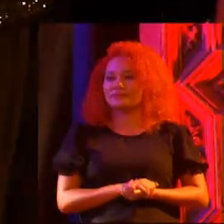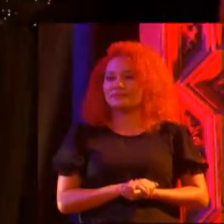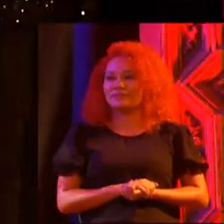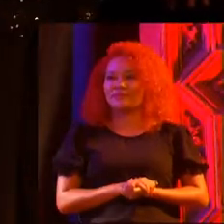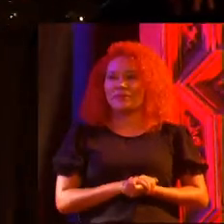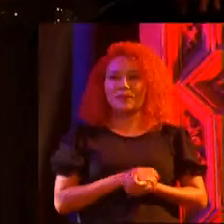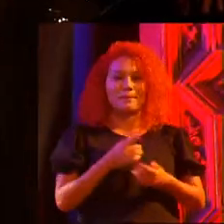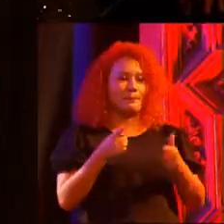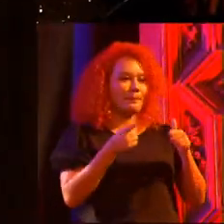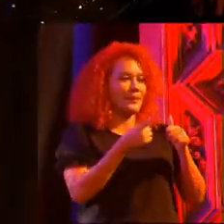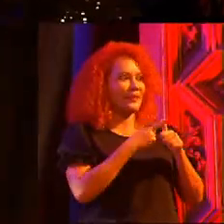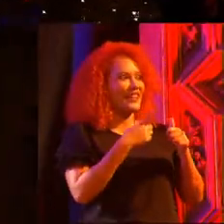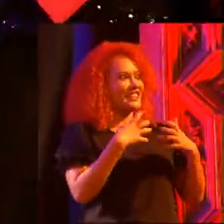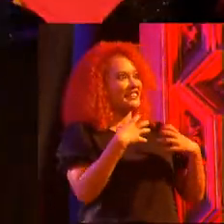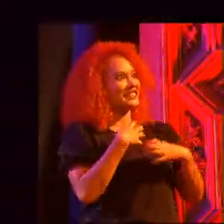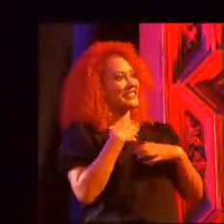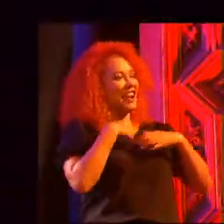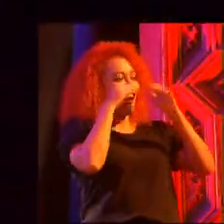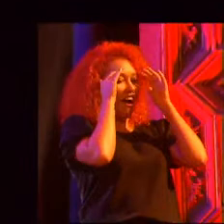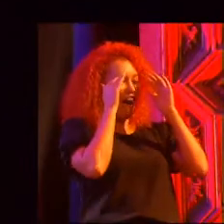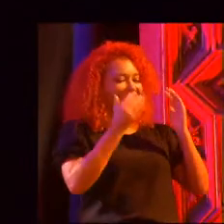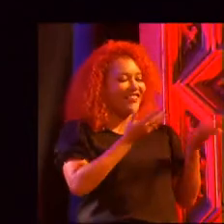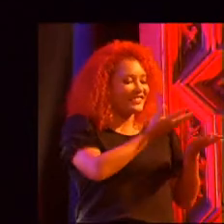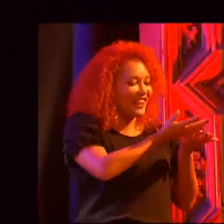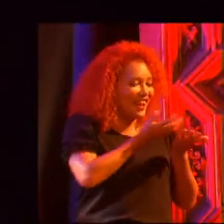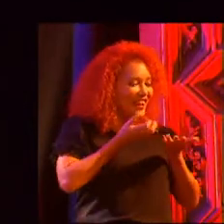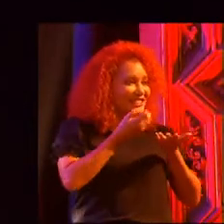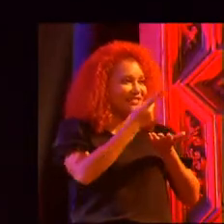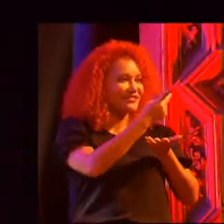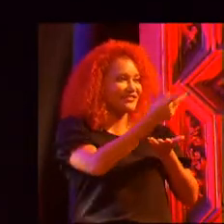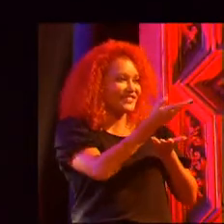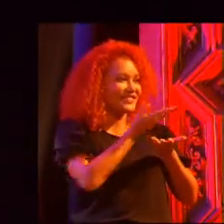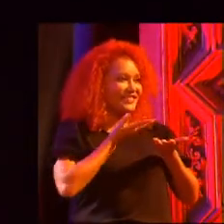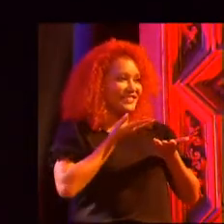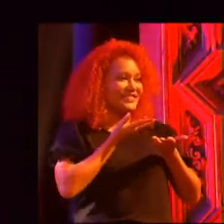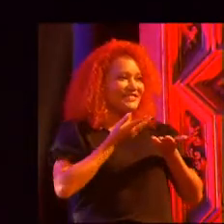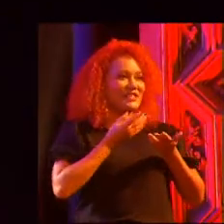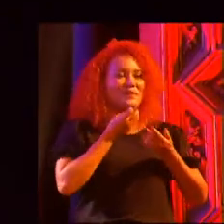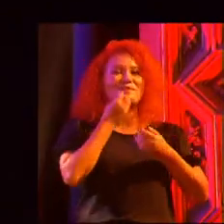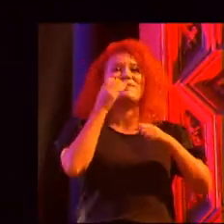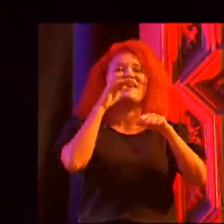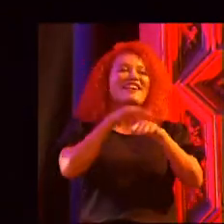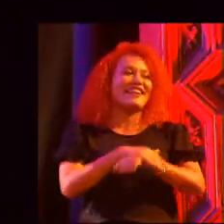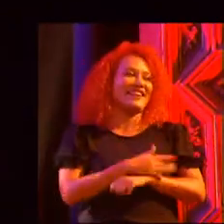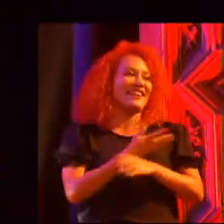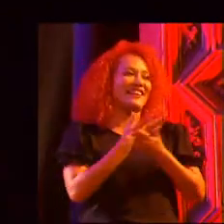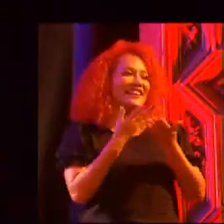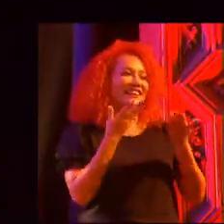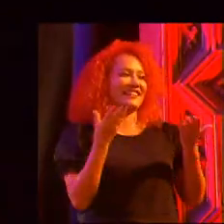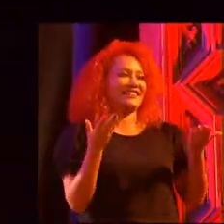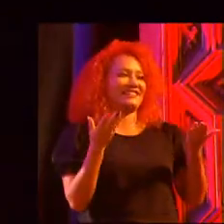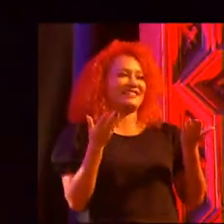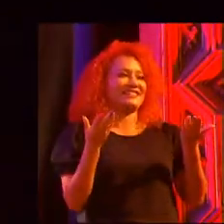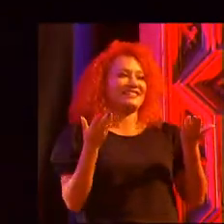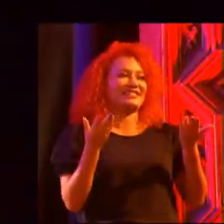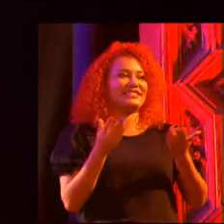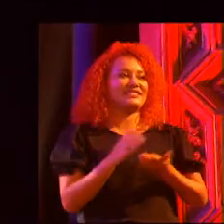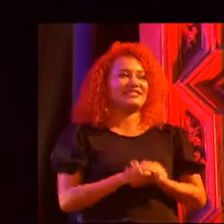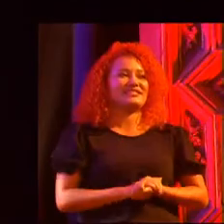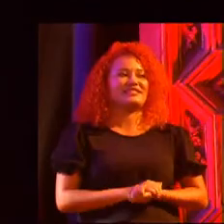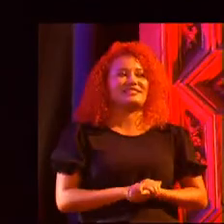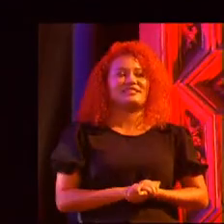Primeiro dizer que honra receber da sua mão, Alba. Boa noite a todos.